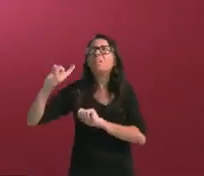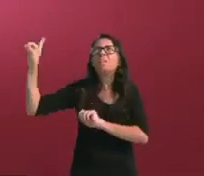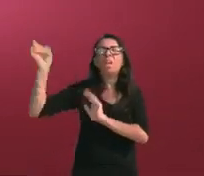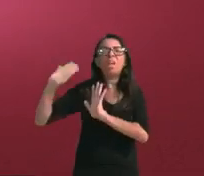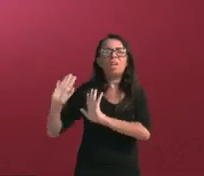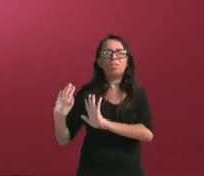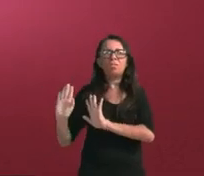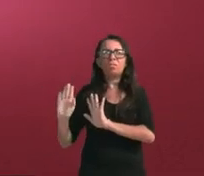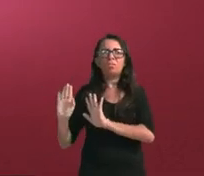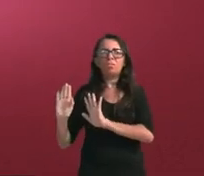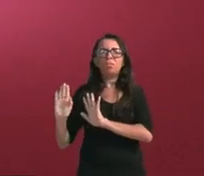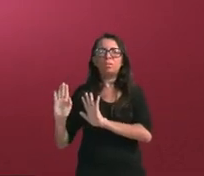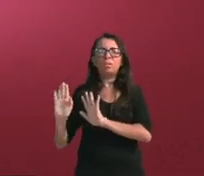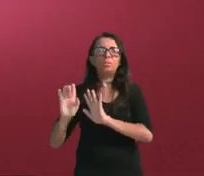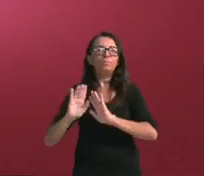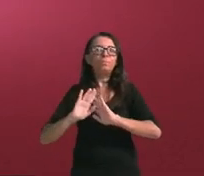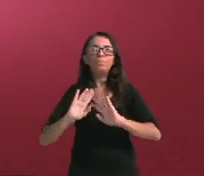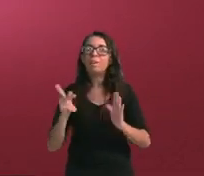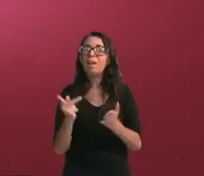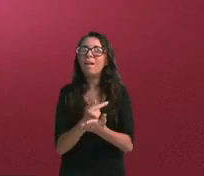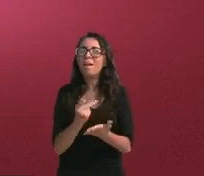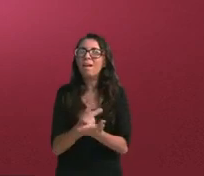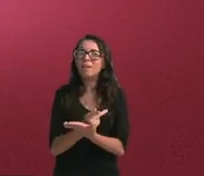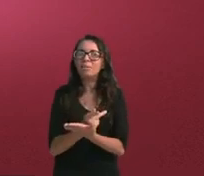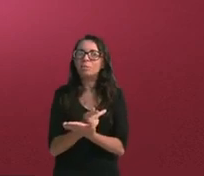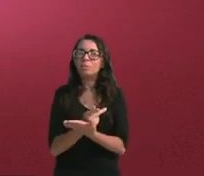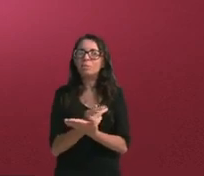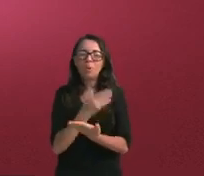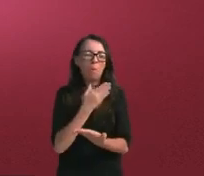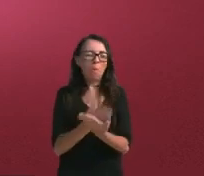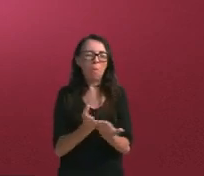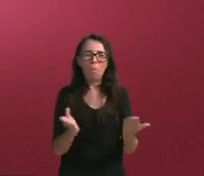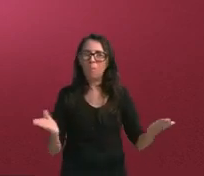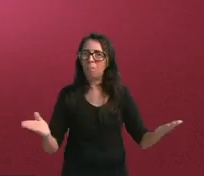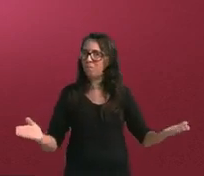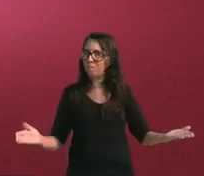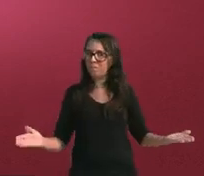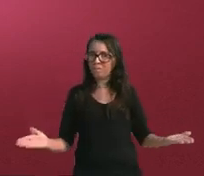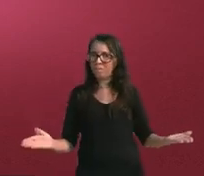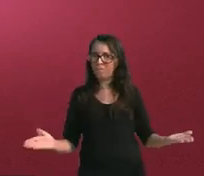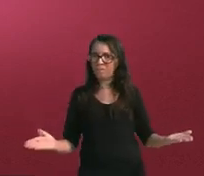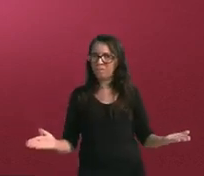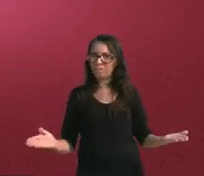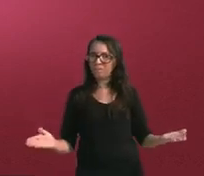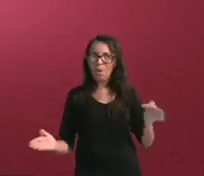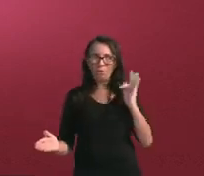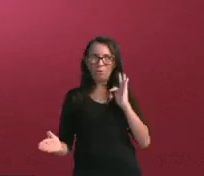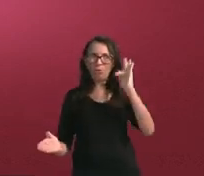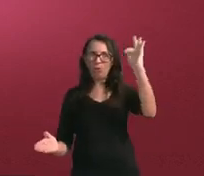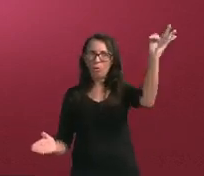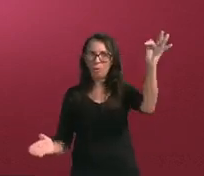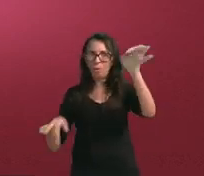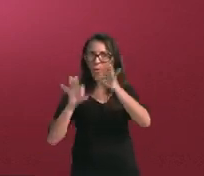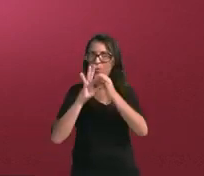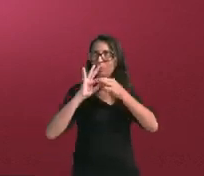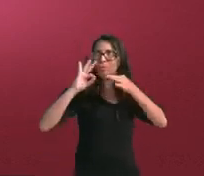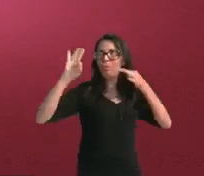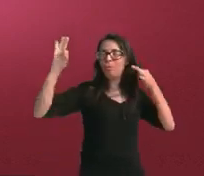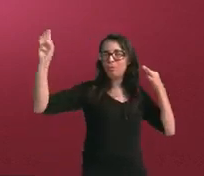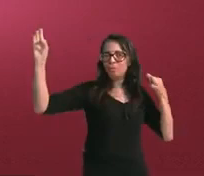bem. Uma vida centrada em Deus, perdão, e não no eu, né? E não no